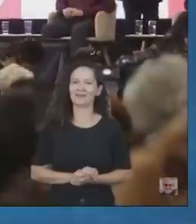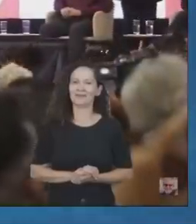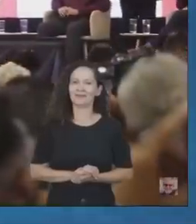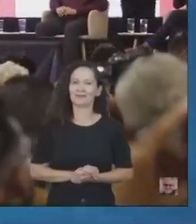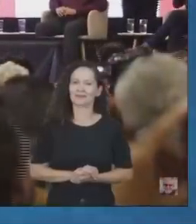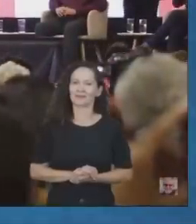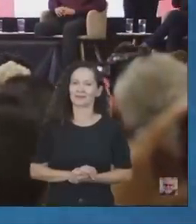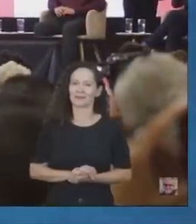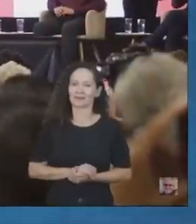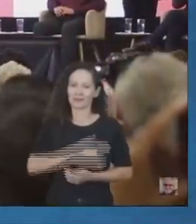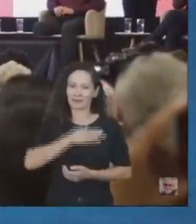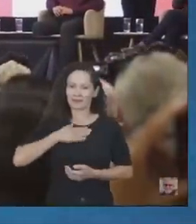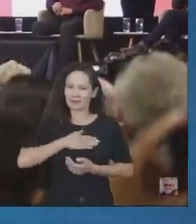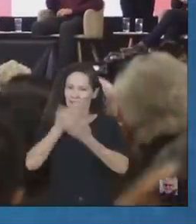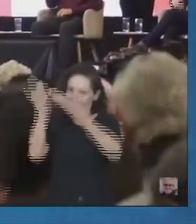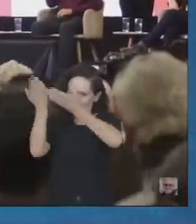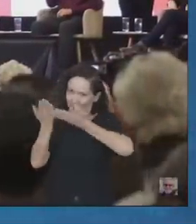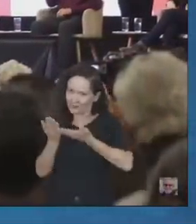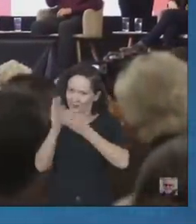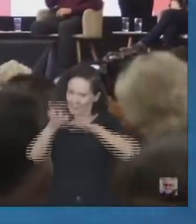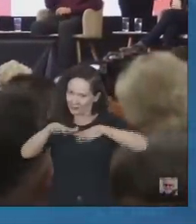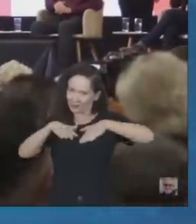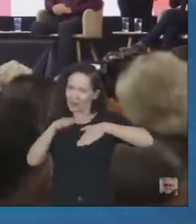Chamar agora para o palco a nossa querida